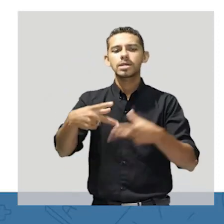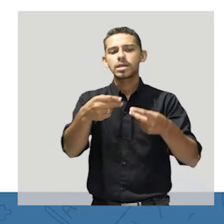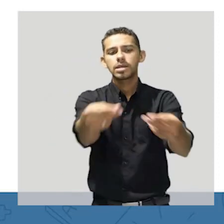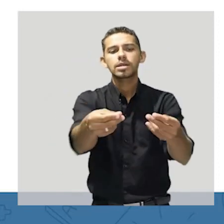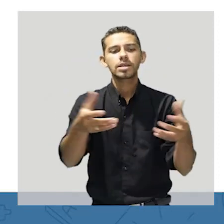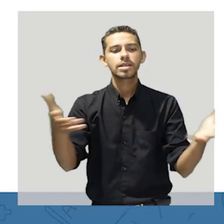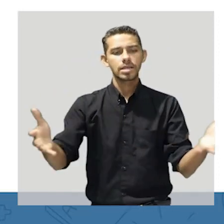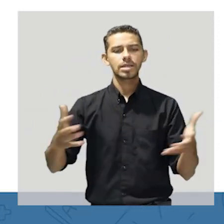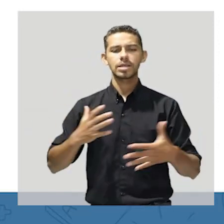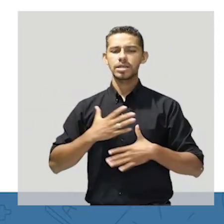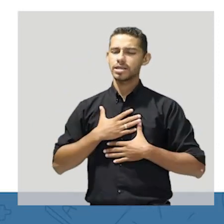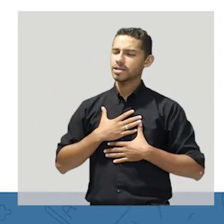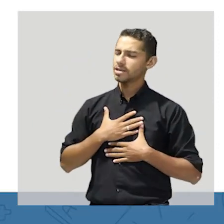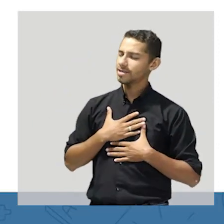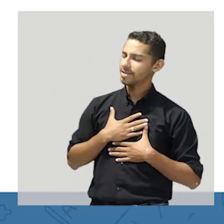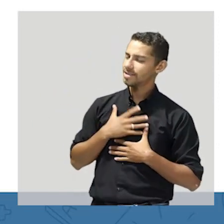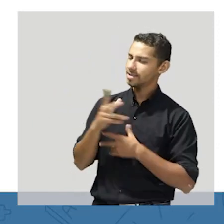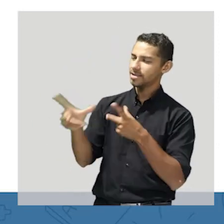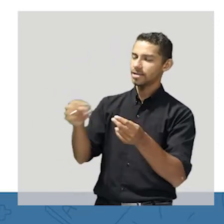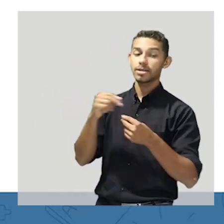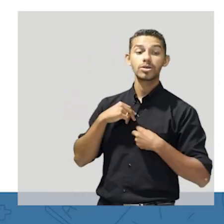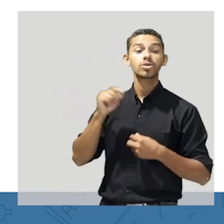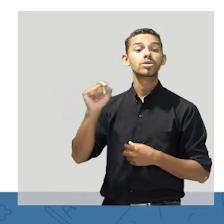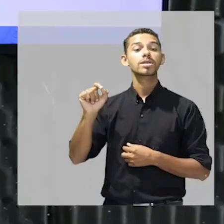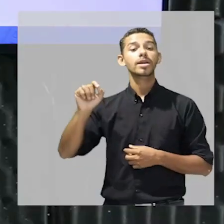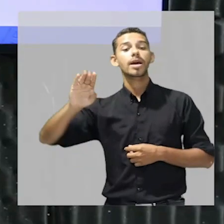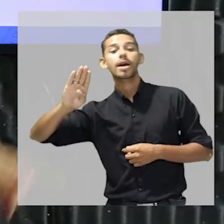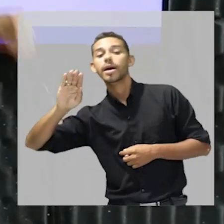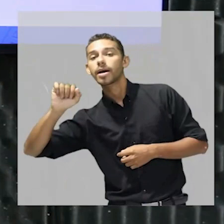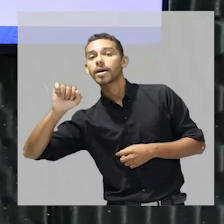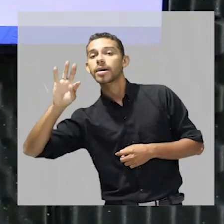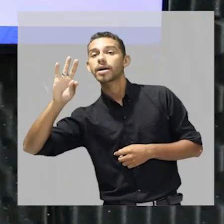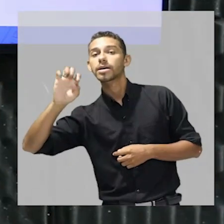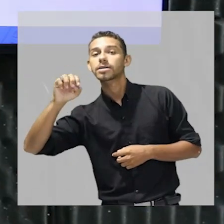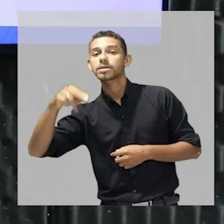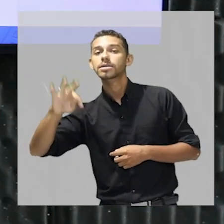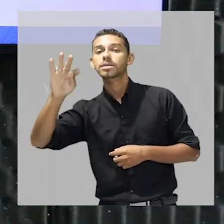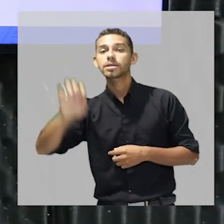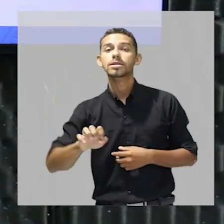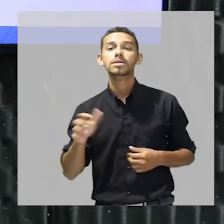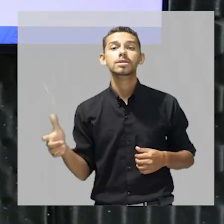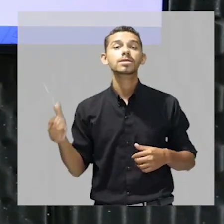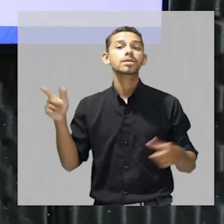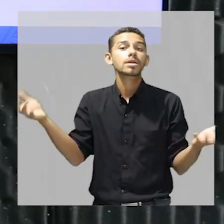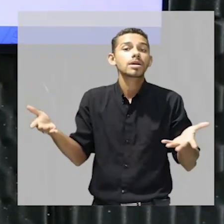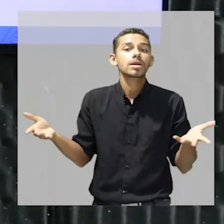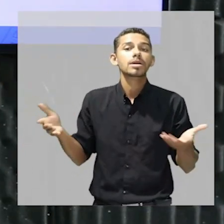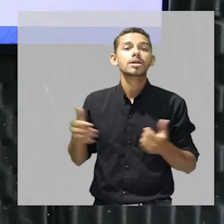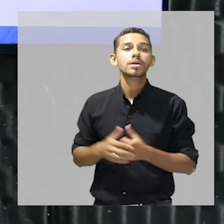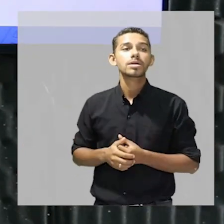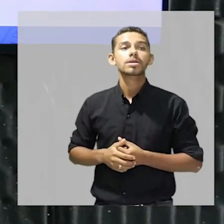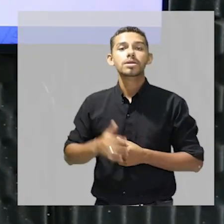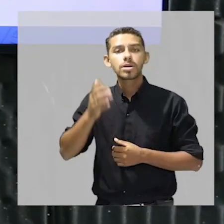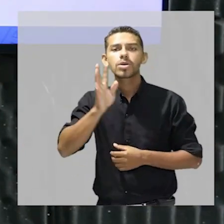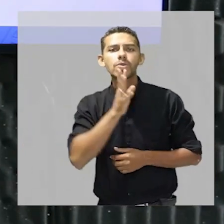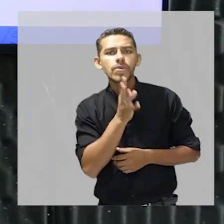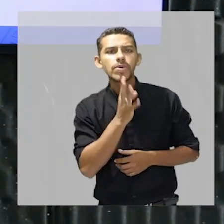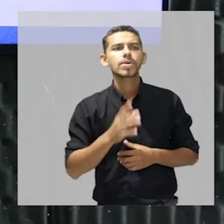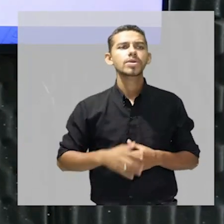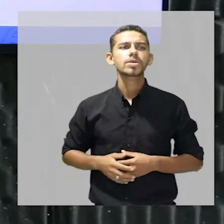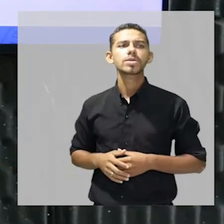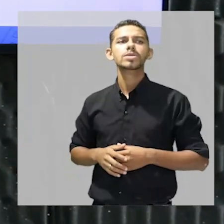para mim encabular gente que quer batente eu tô no batente agora eu tô pegando no batente Deixa eu ver essa expressão